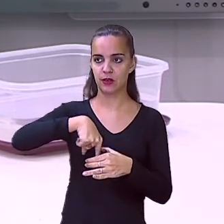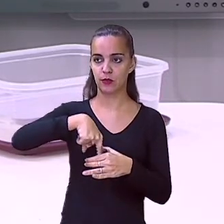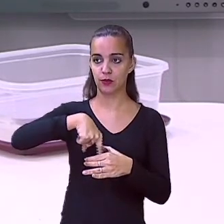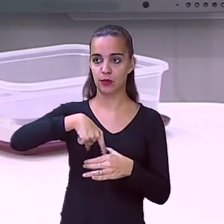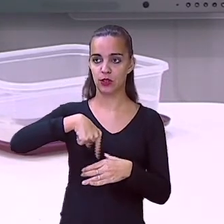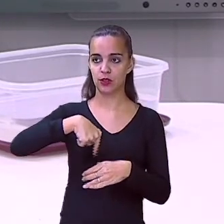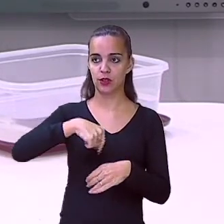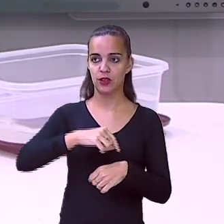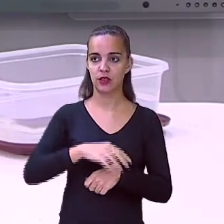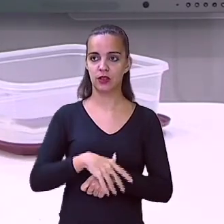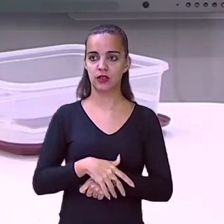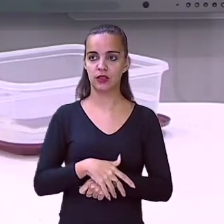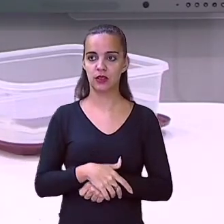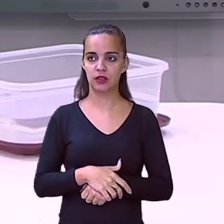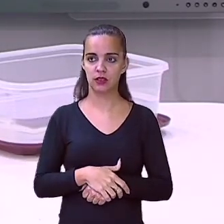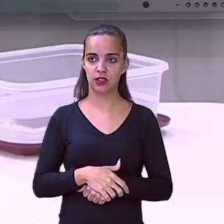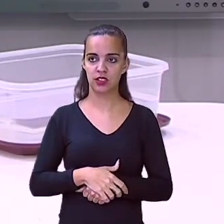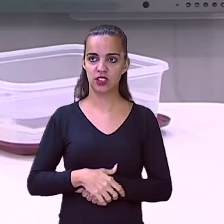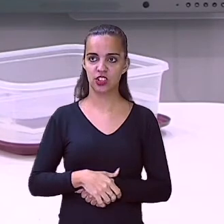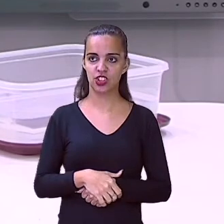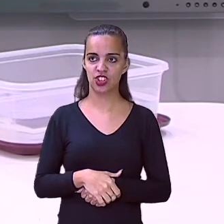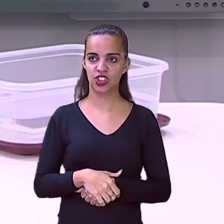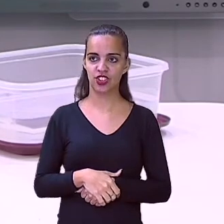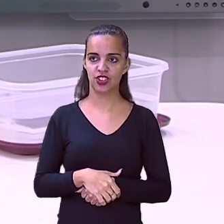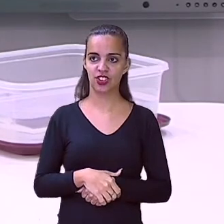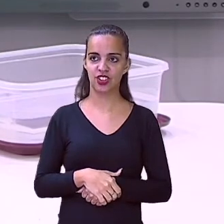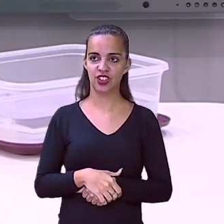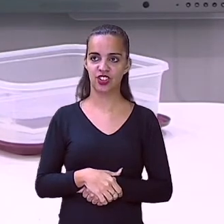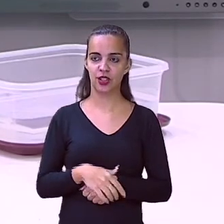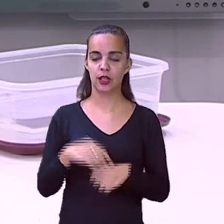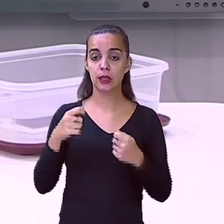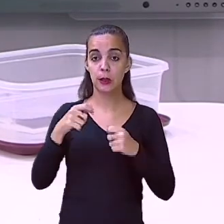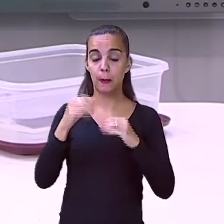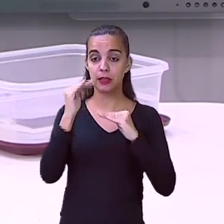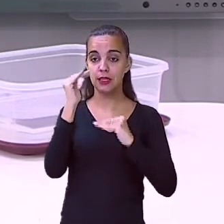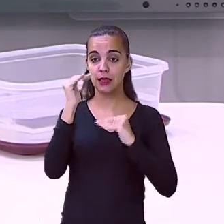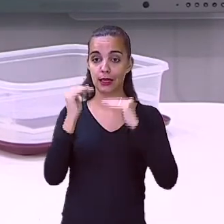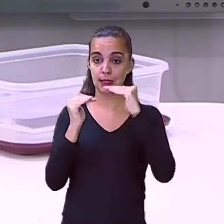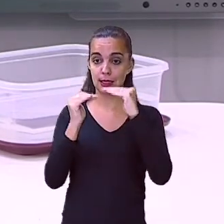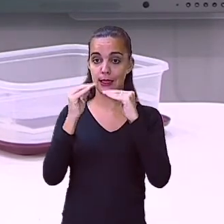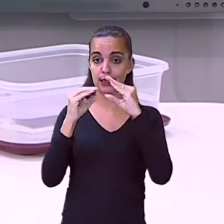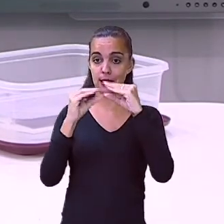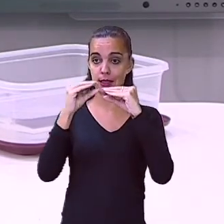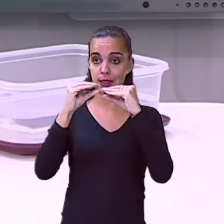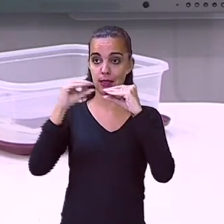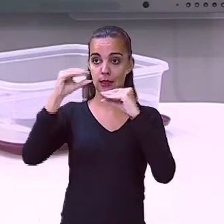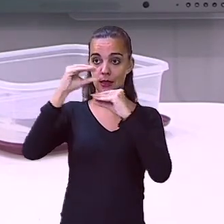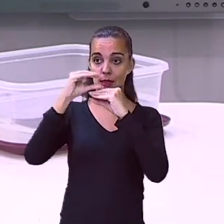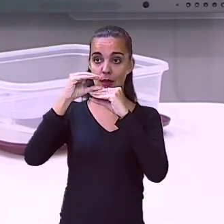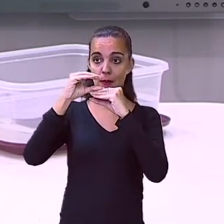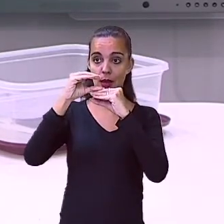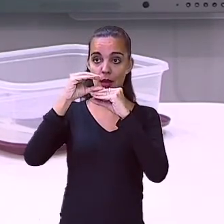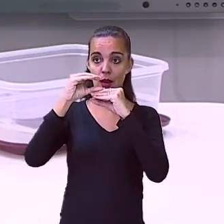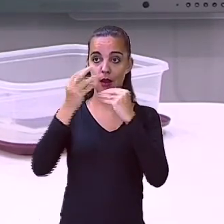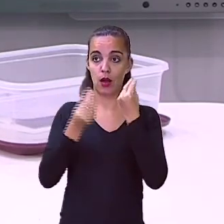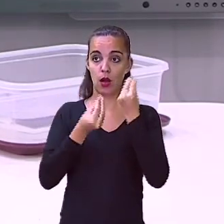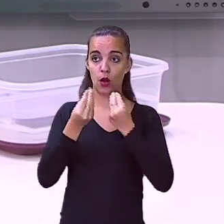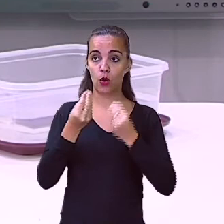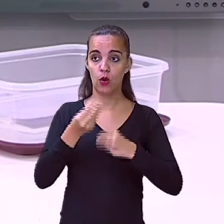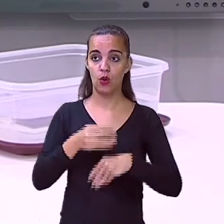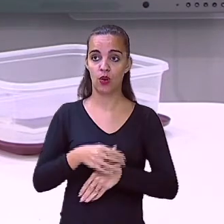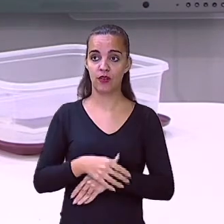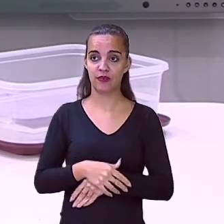Peguei. Agora eu preciso separar isso aqui. Como é que eu vou